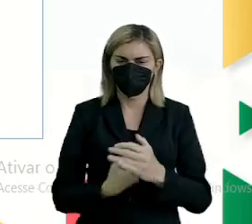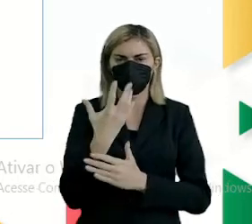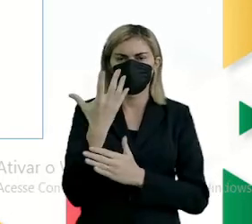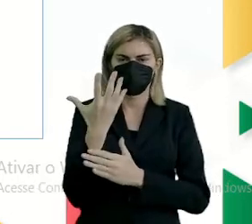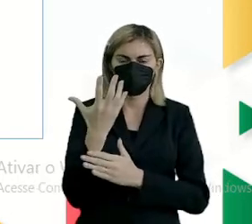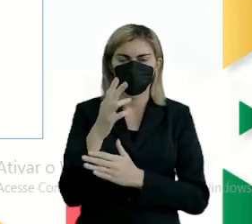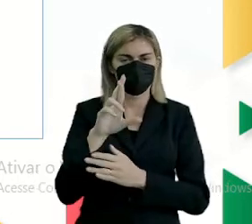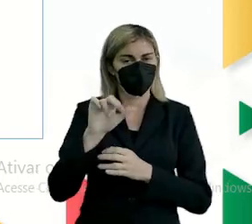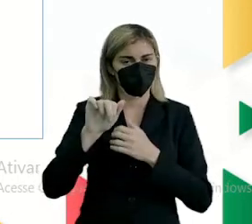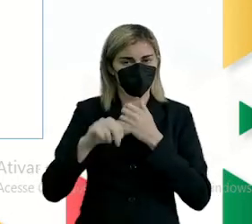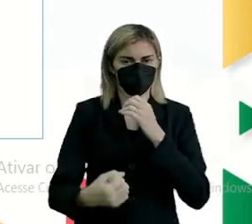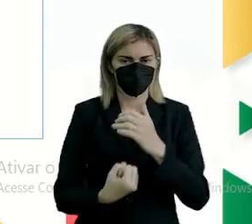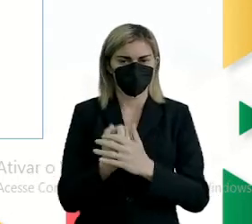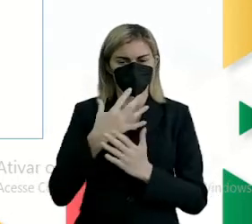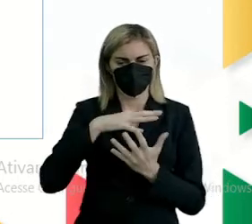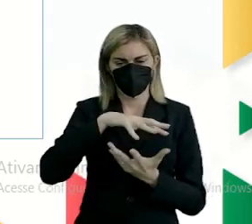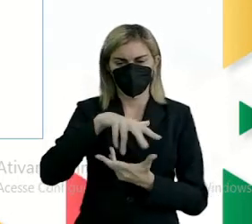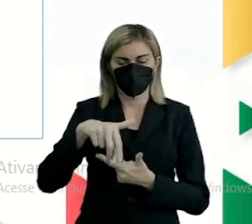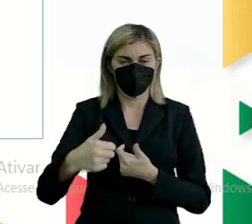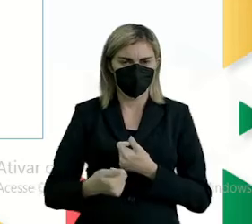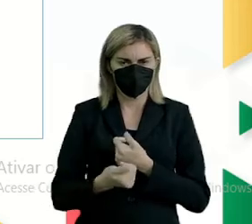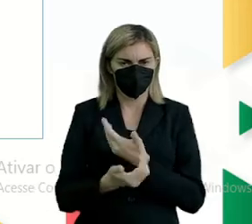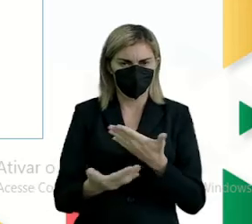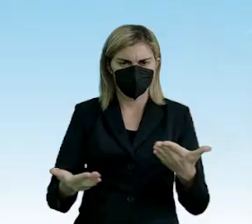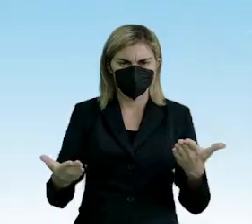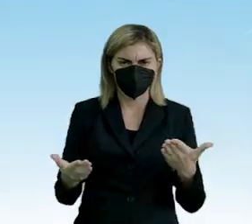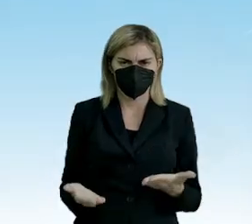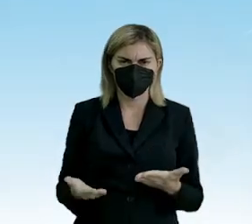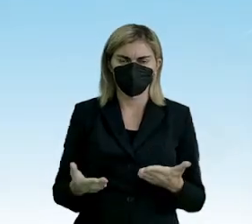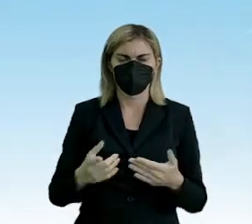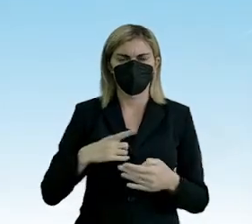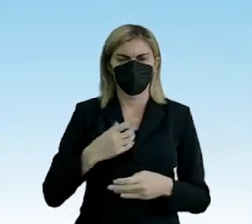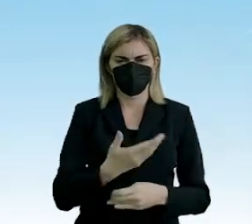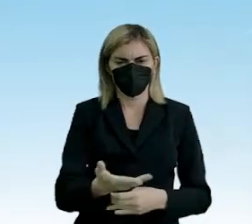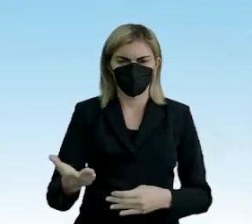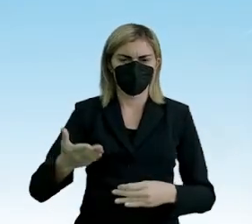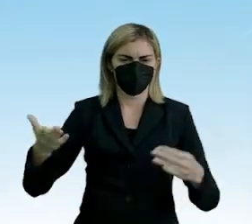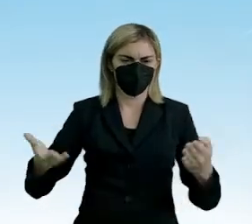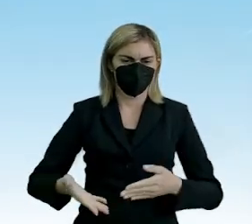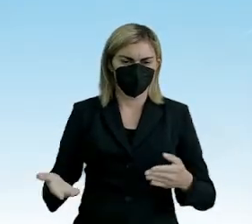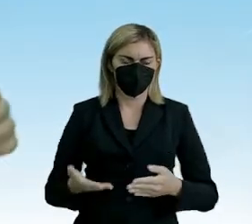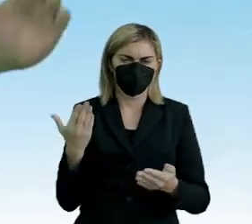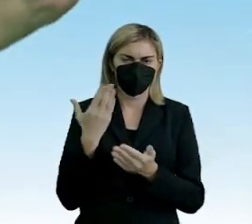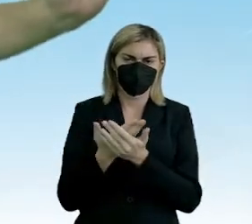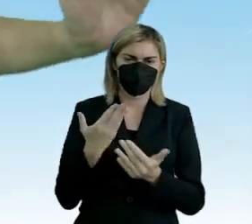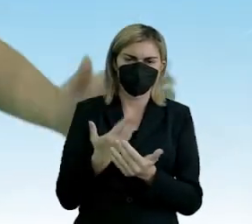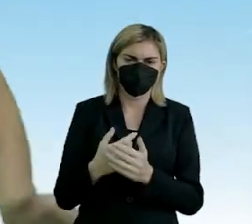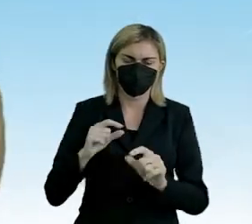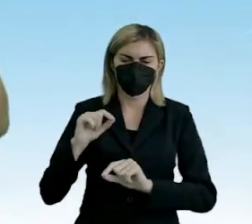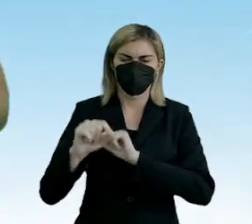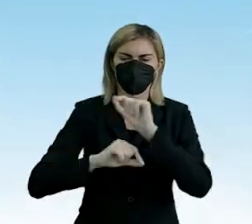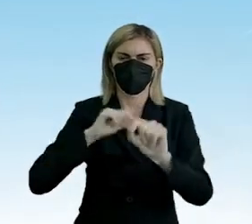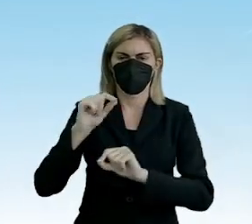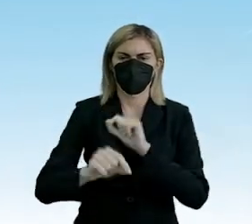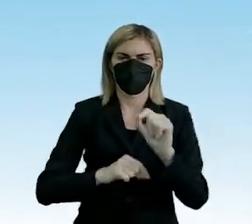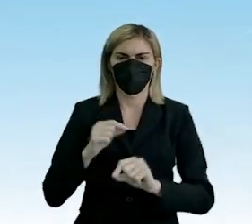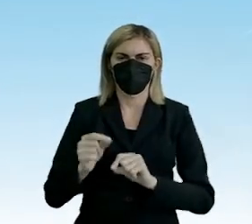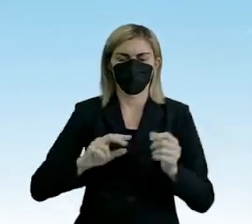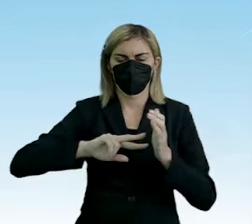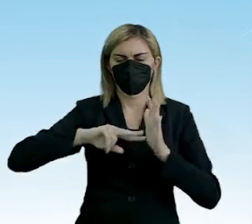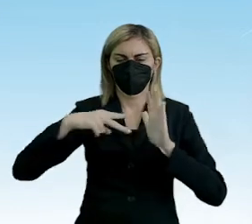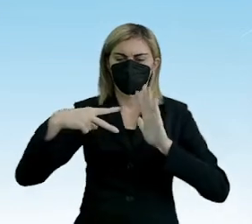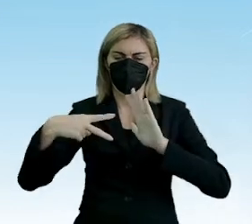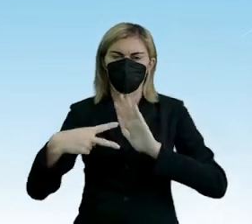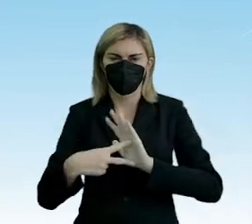e recriar o mundo. Ellen Cayado, é isso aí. Hoje vamos estudar o quê? O efeito de